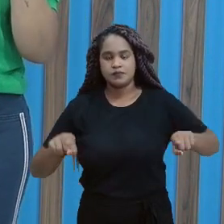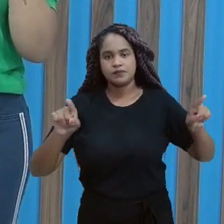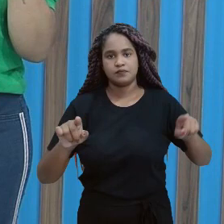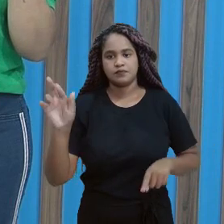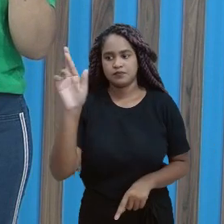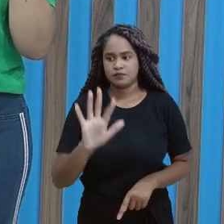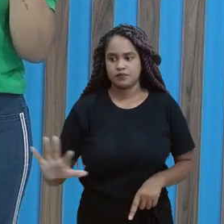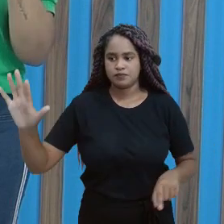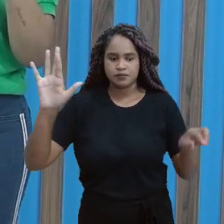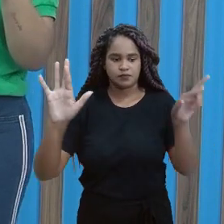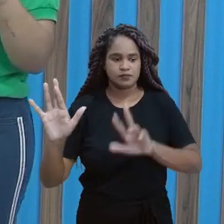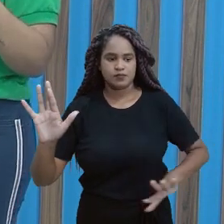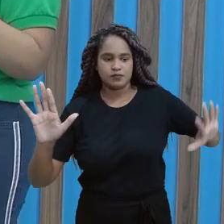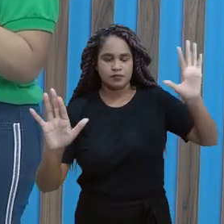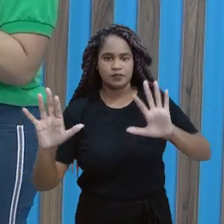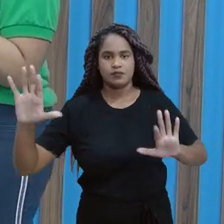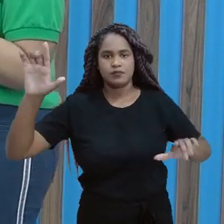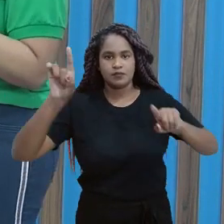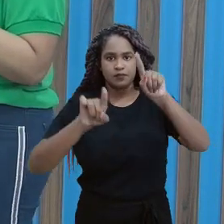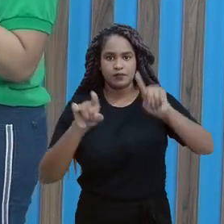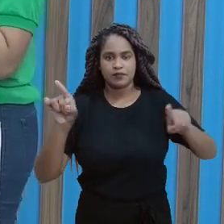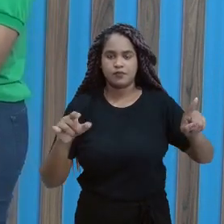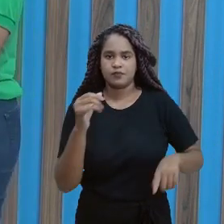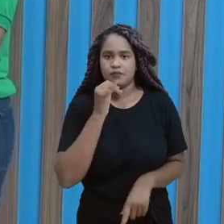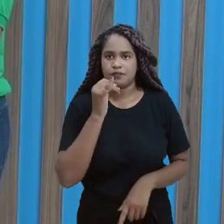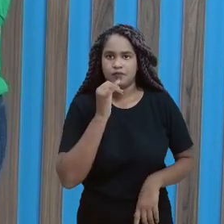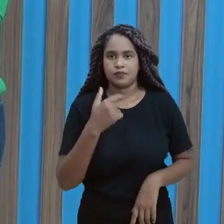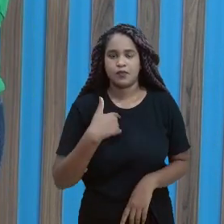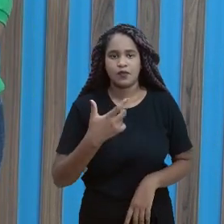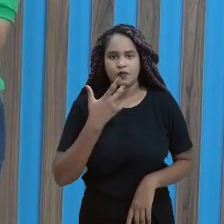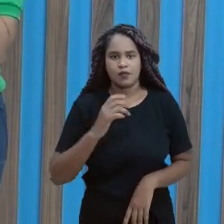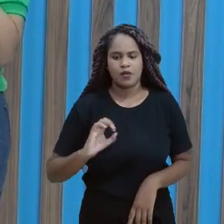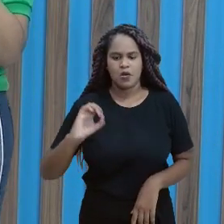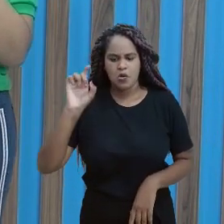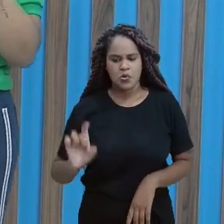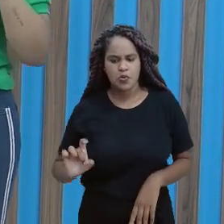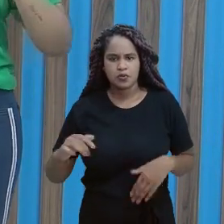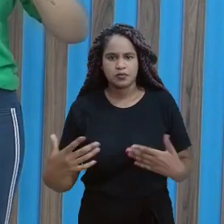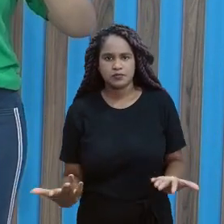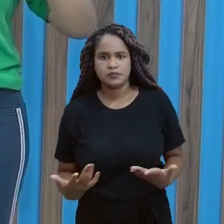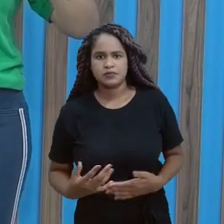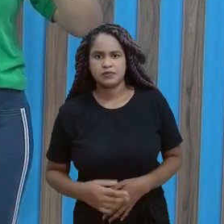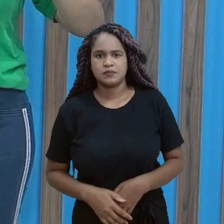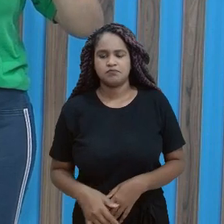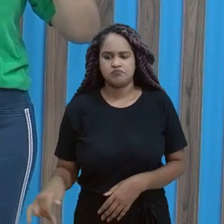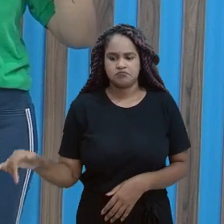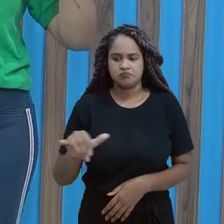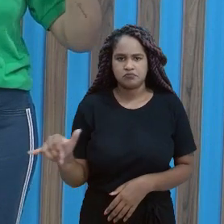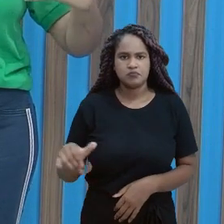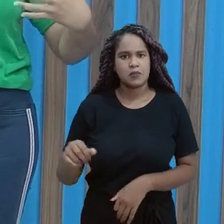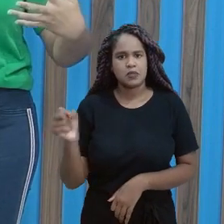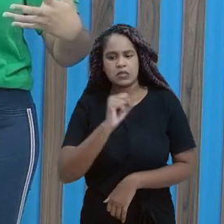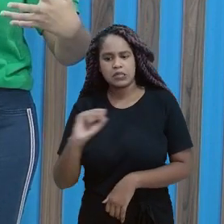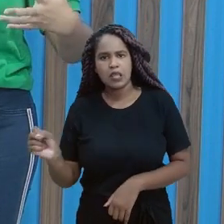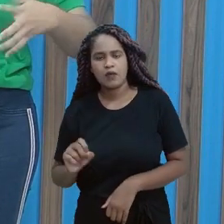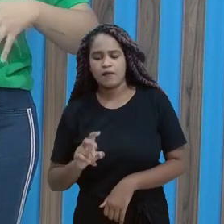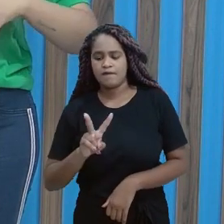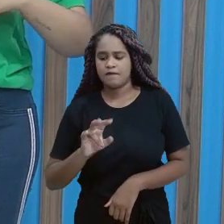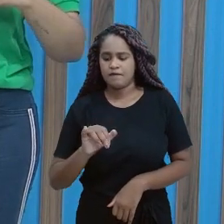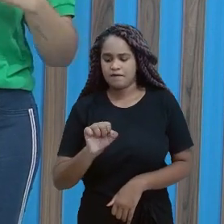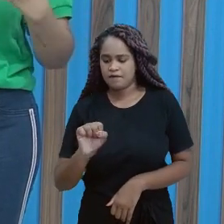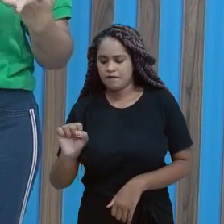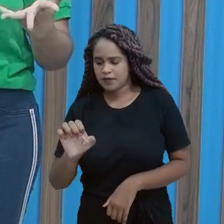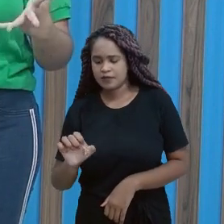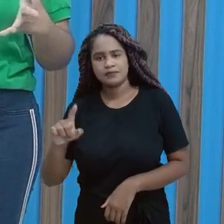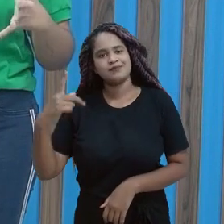De acordo com o uso da língua. Então, se eu digo assim, ó, oxe, tudo massa, vice. Isso aqui é uma expressão local. Quem